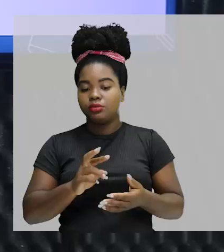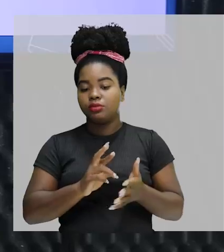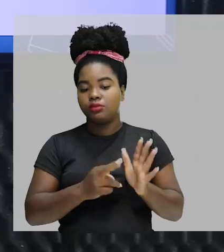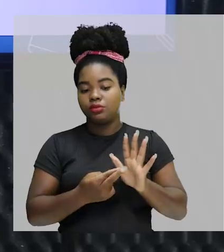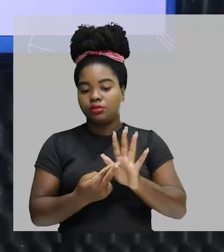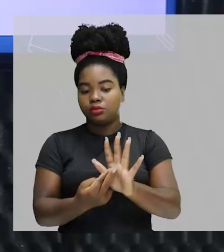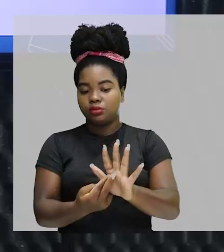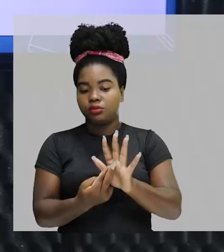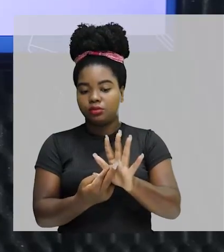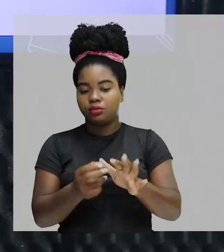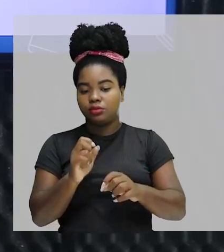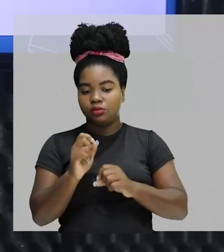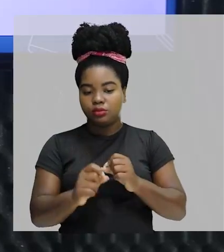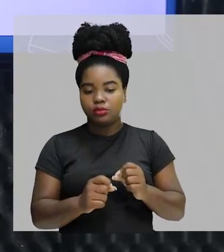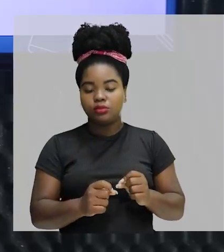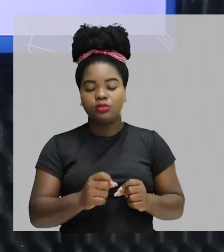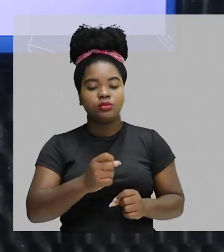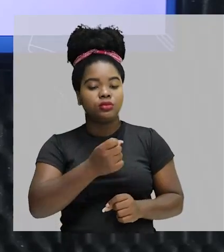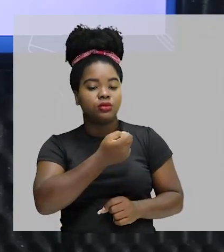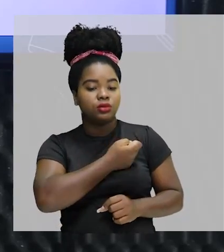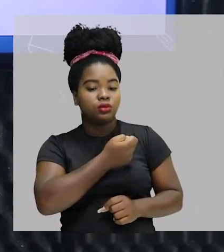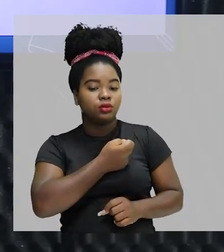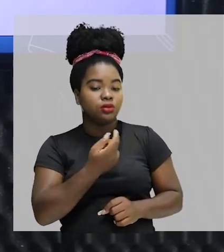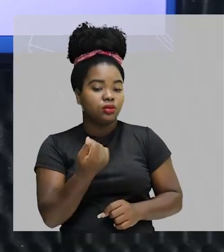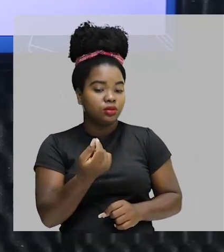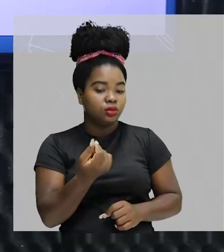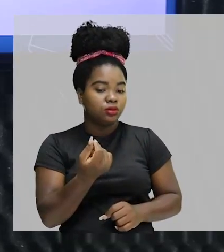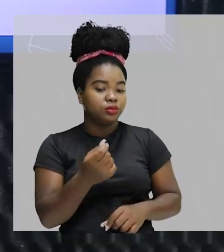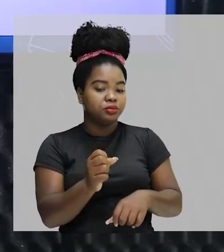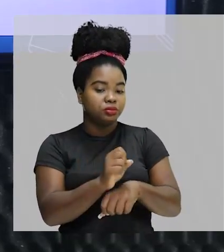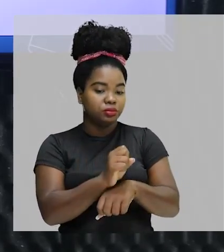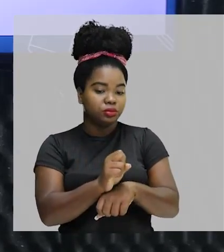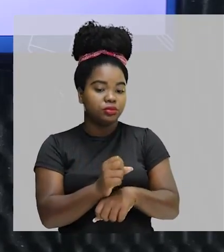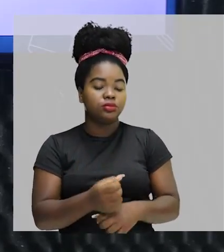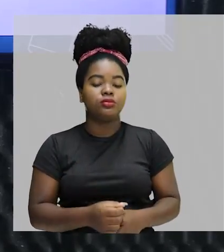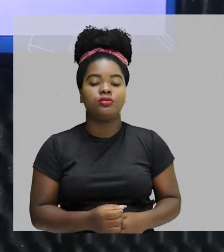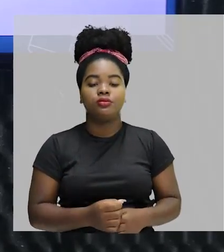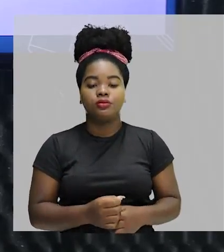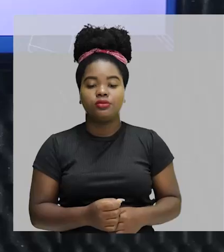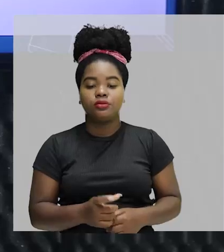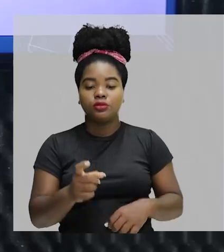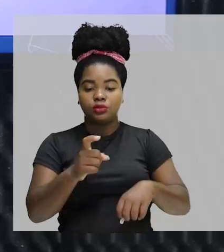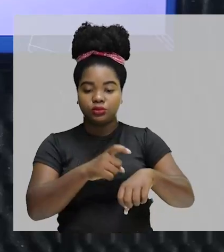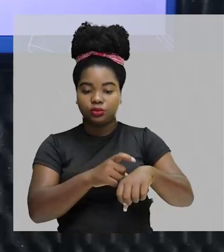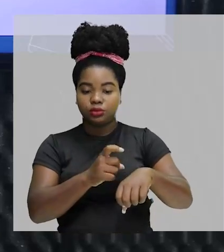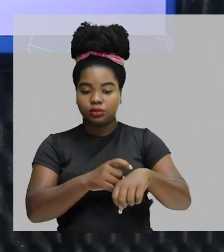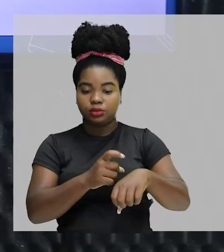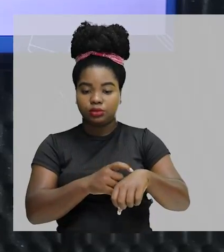de acordo com o período de tempo. 1 ano, 2 anos, 3 anos, 4 anos, tá bom?